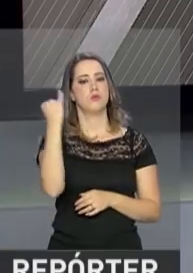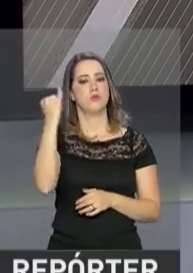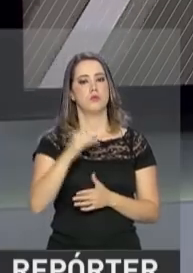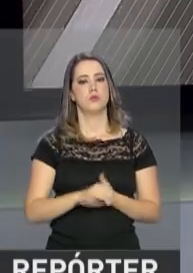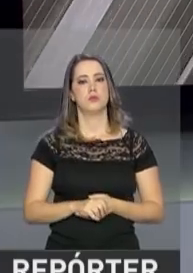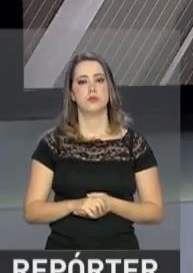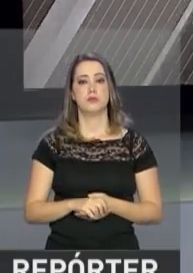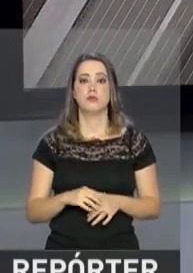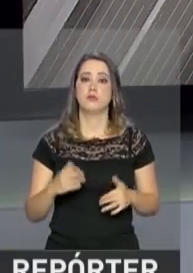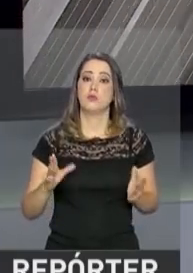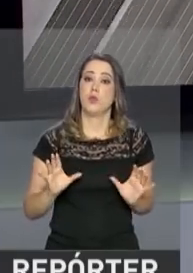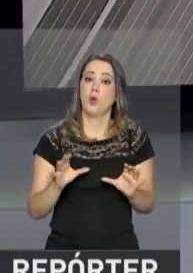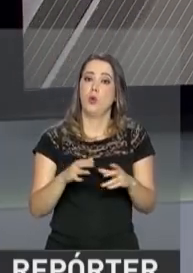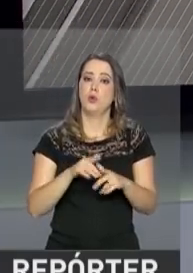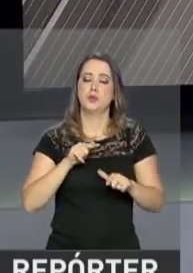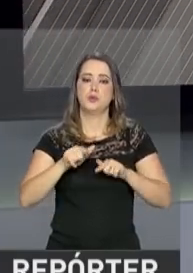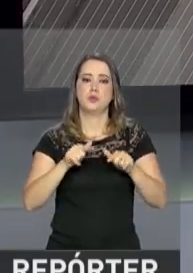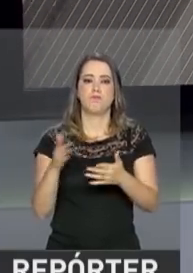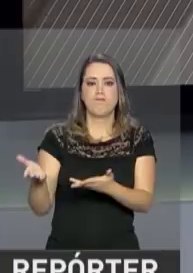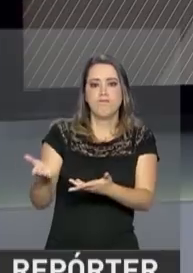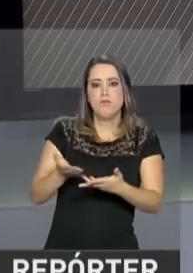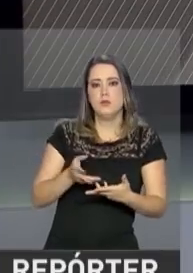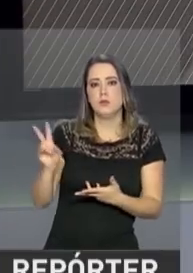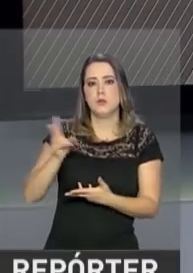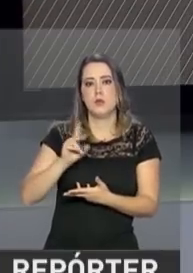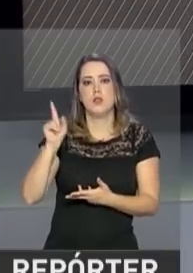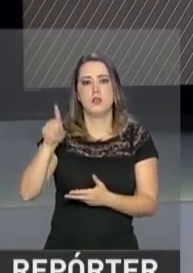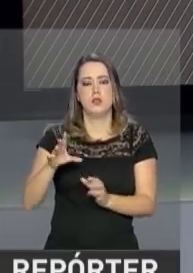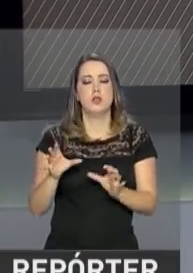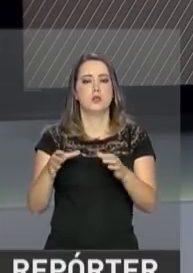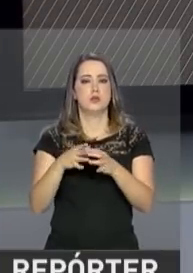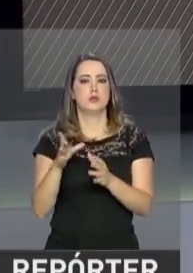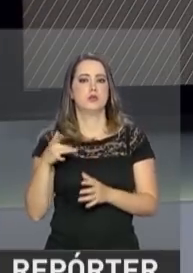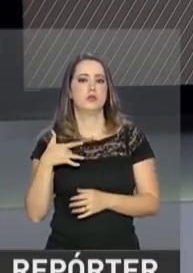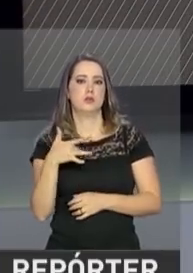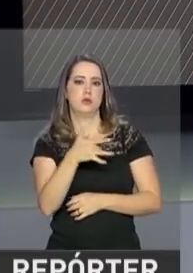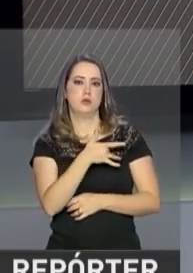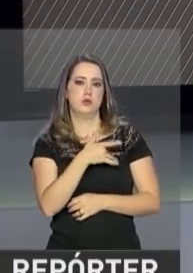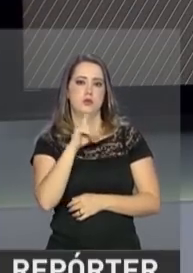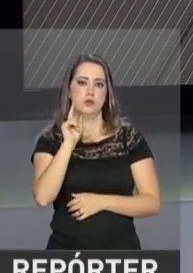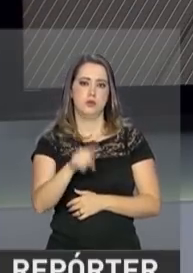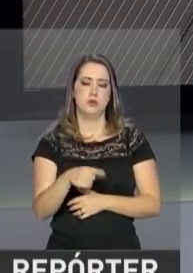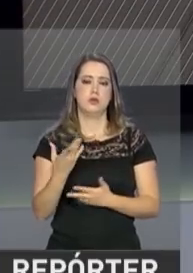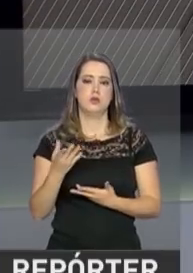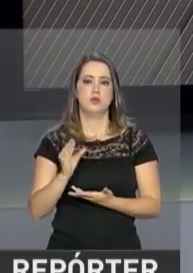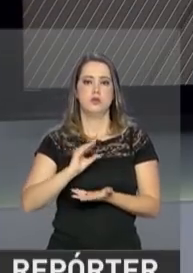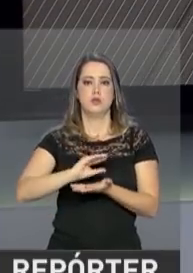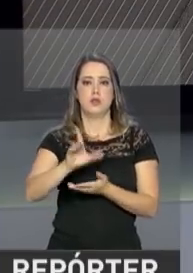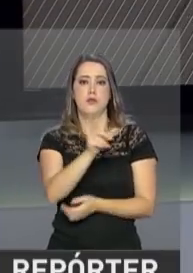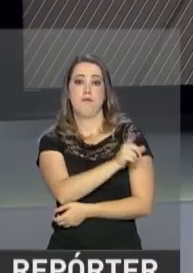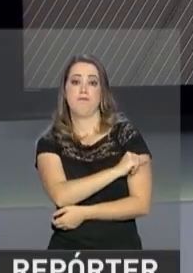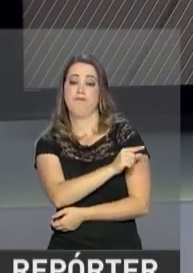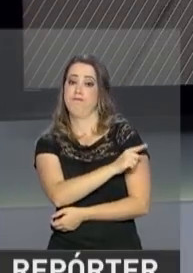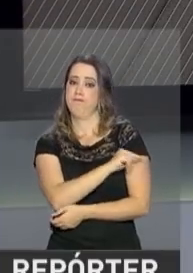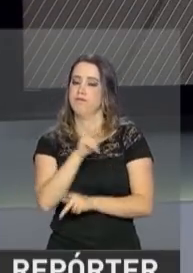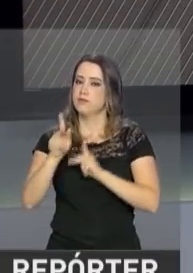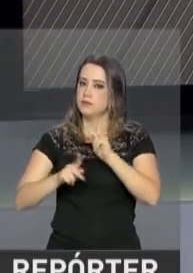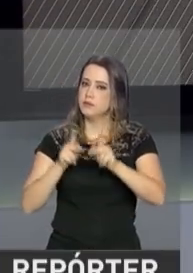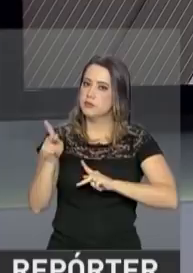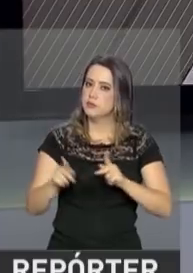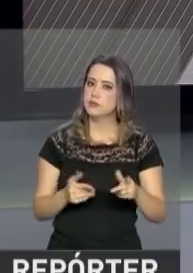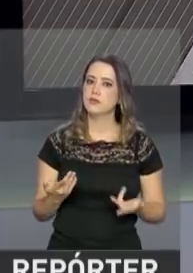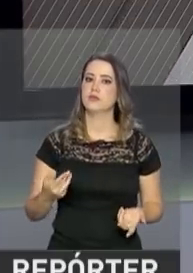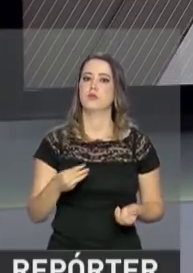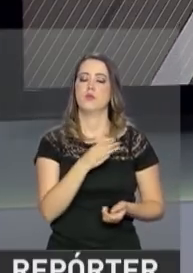e parte dos trabalhos de acolhimento aos venezuelanos e na área da saúde uma das medidas é a aplicação de voz